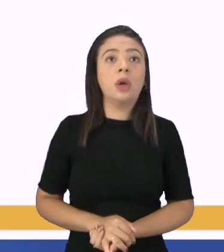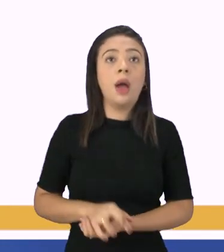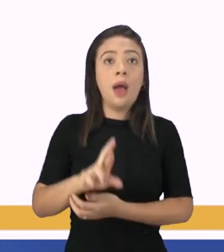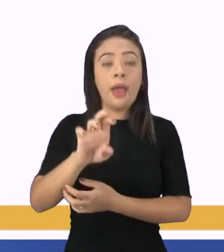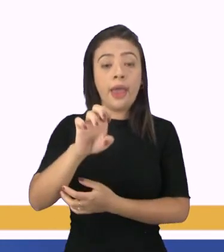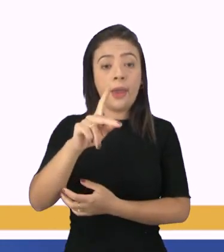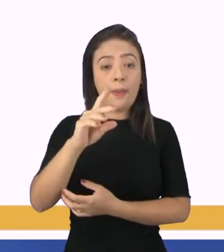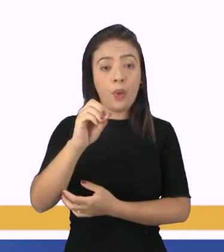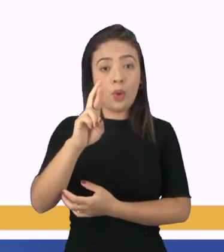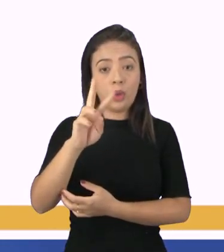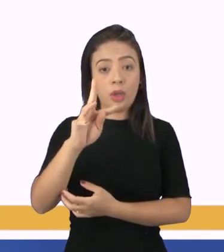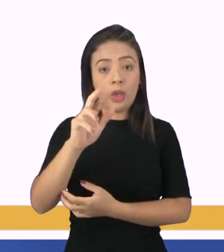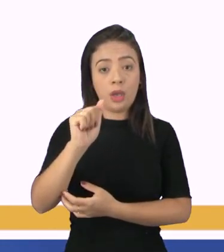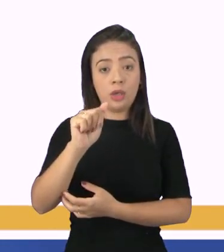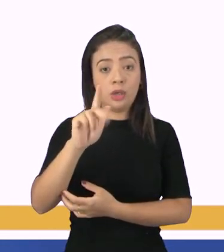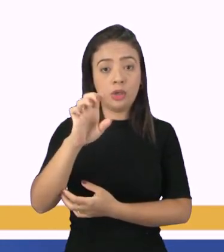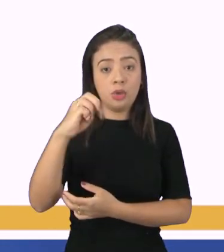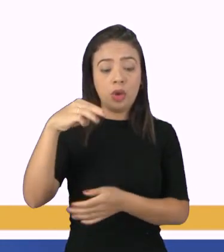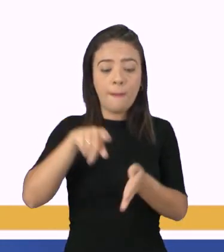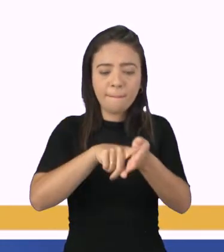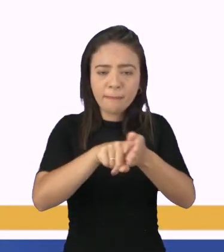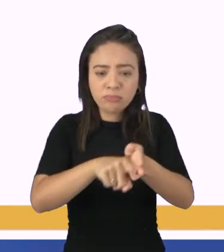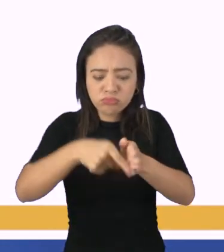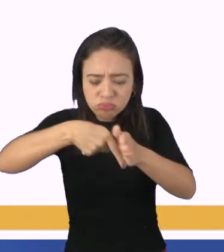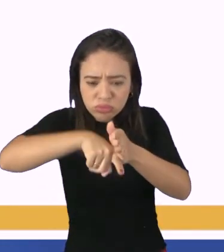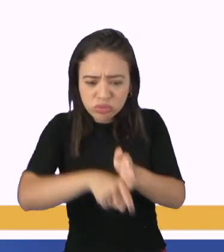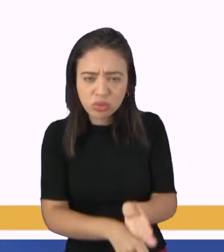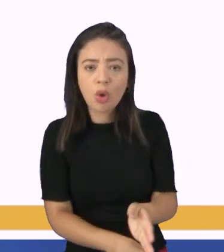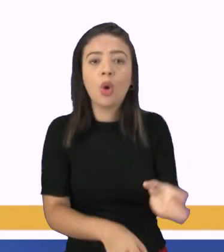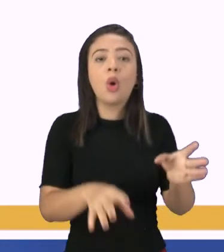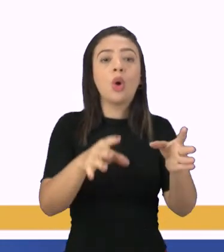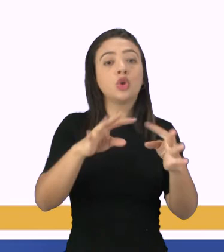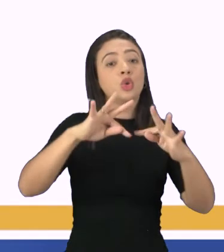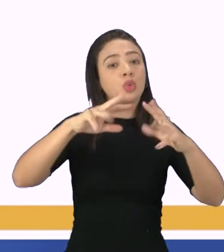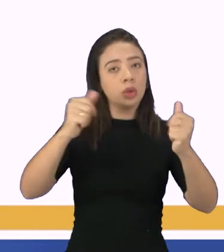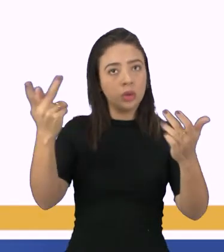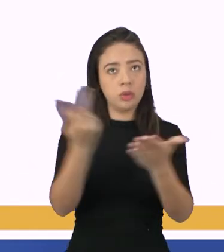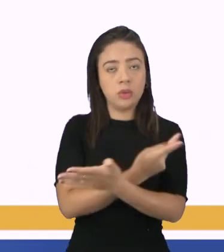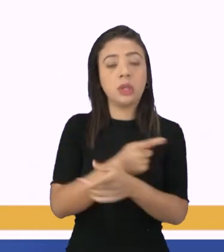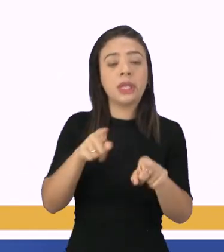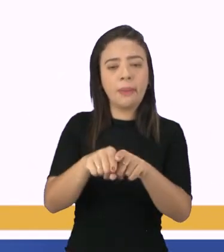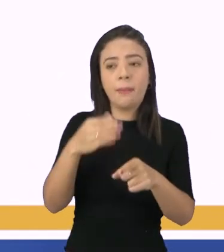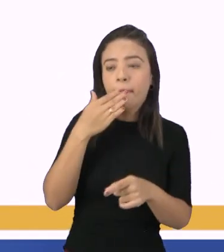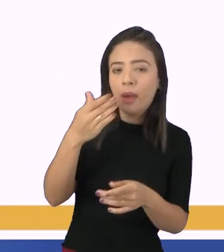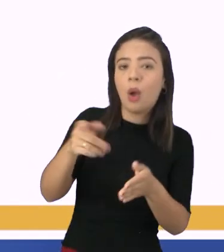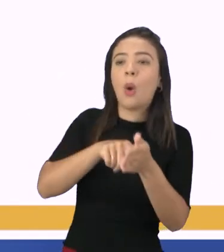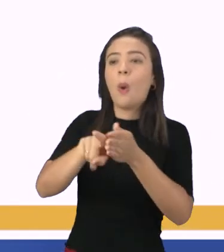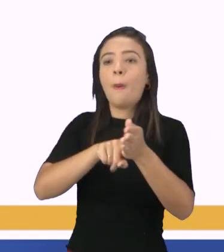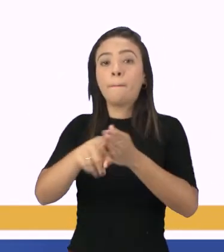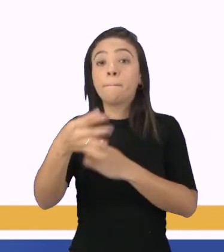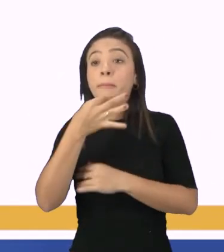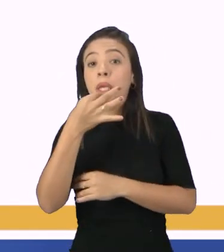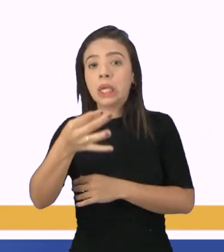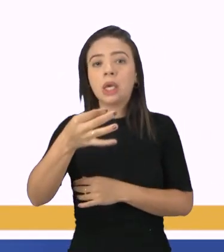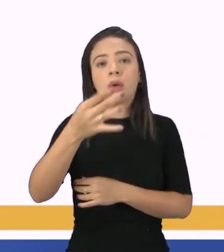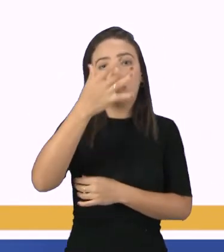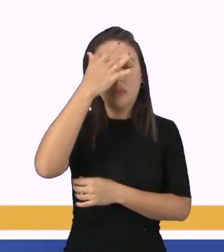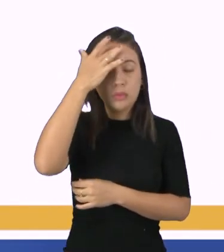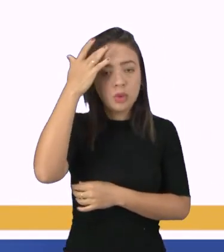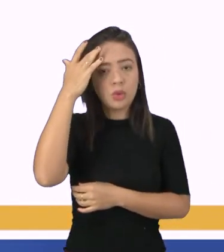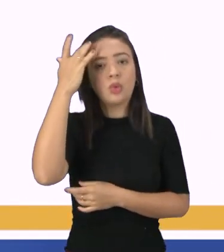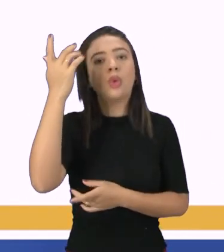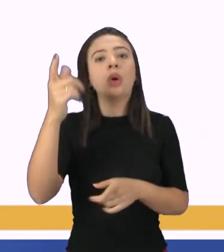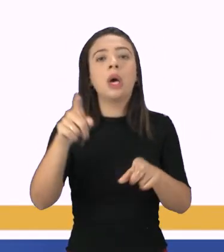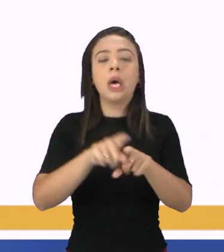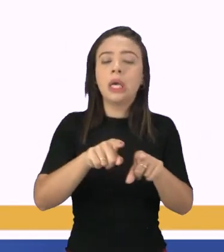reportagem, pesquisa mais elaborada sobre os fatos, procura a opinião de especialistas, dados estatísticos e